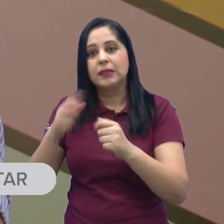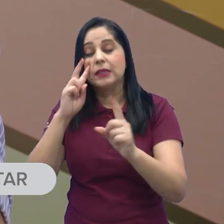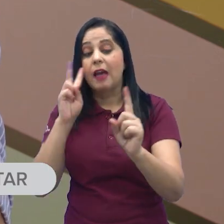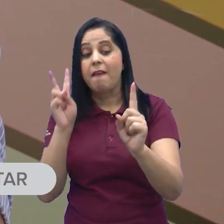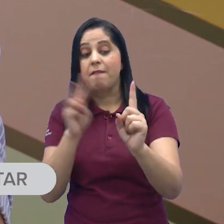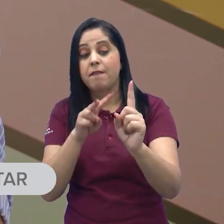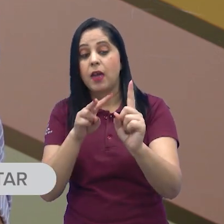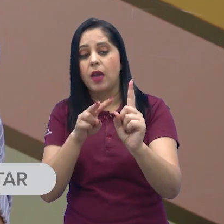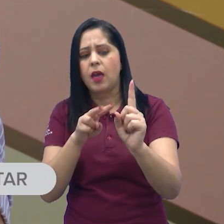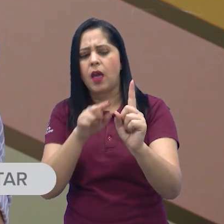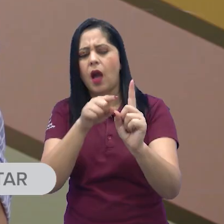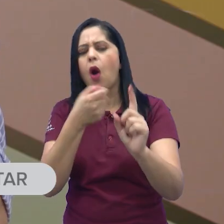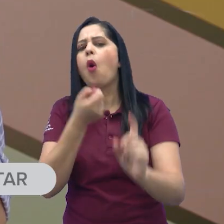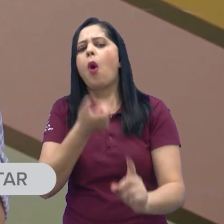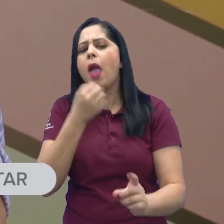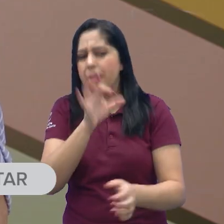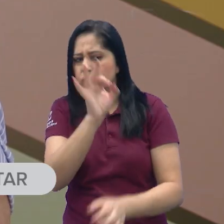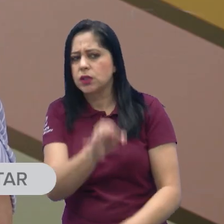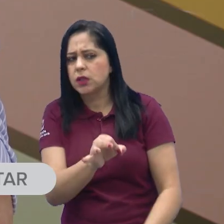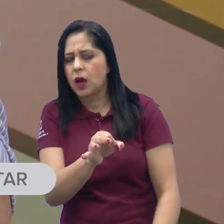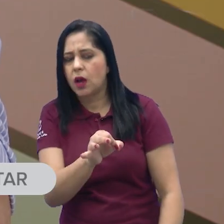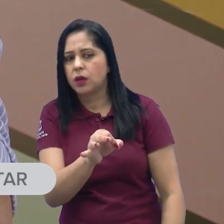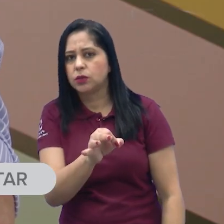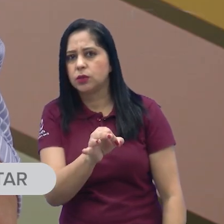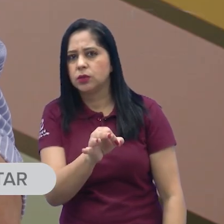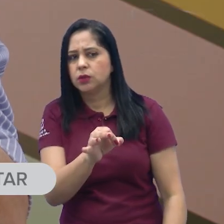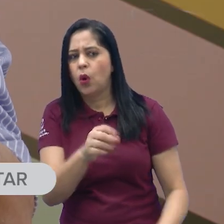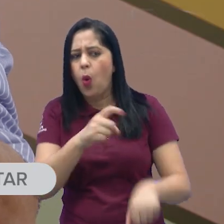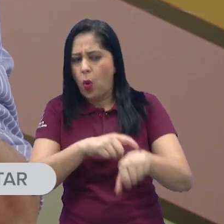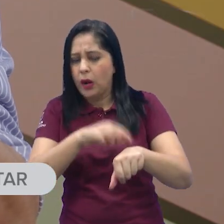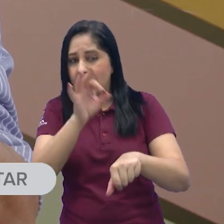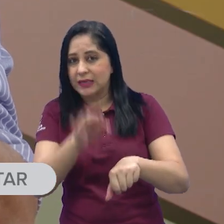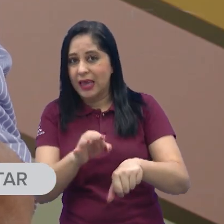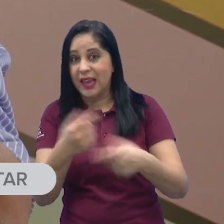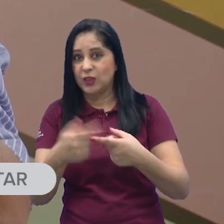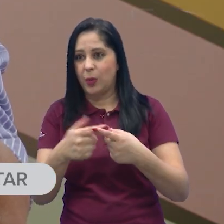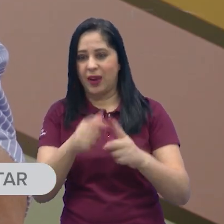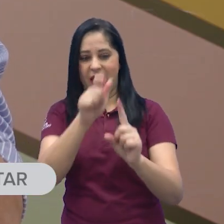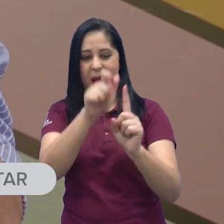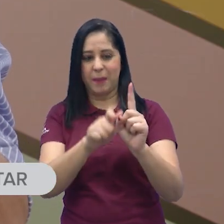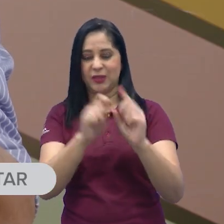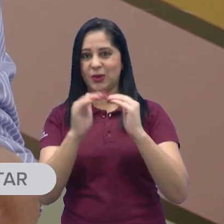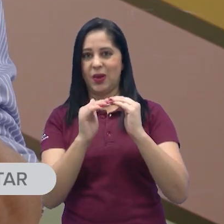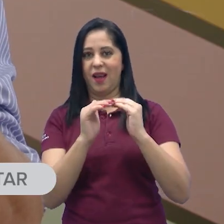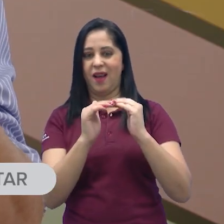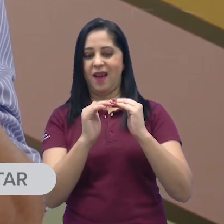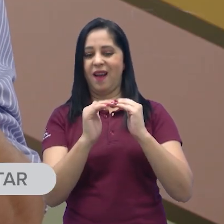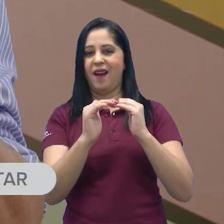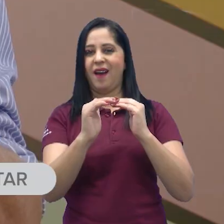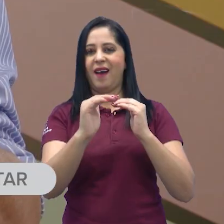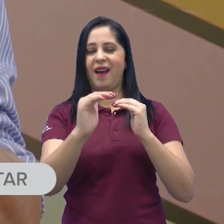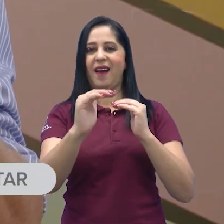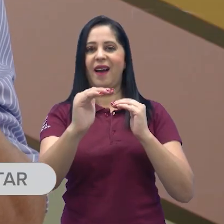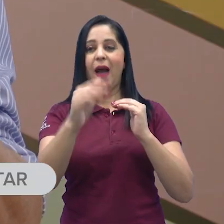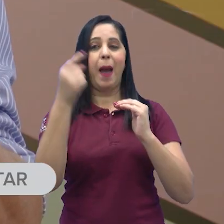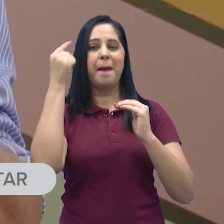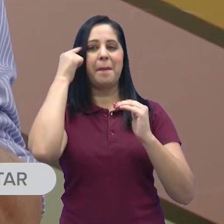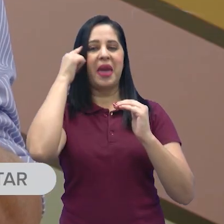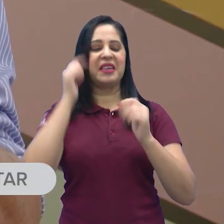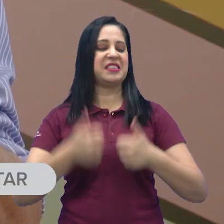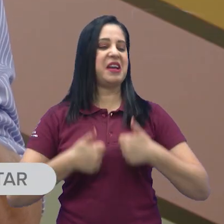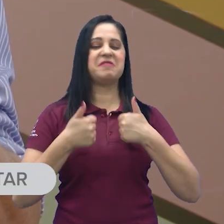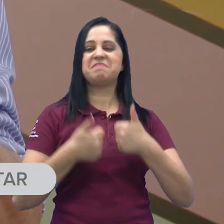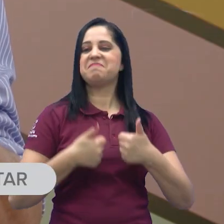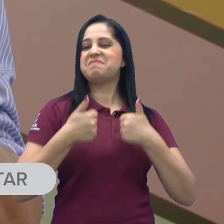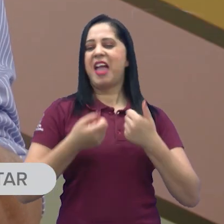tomando de forma adequada, porque normalmente quando eles vão ficando estabilizados, eles acham que eles estão bem, que eles não precisam